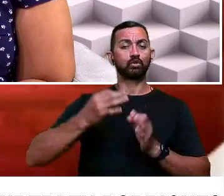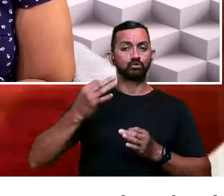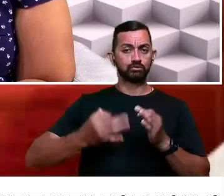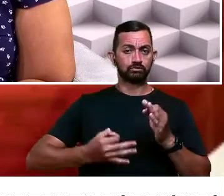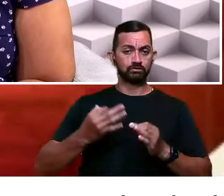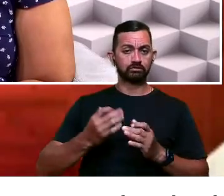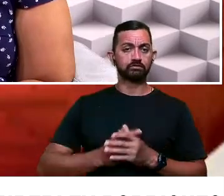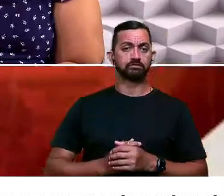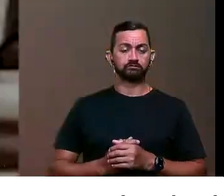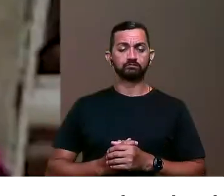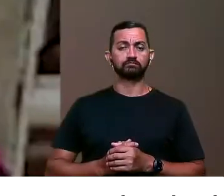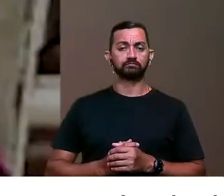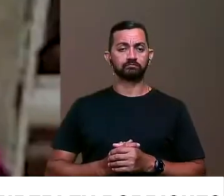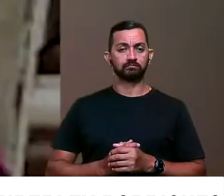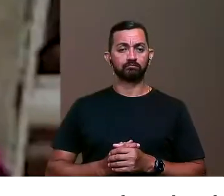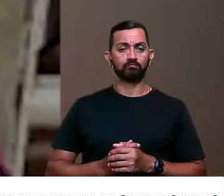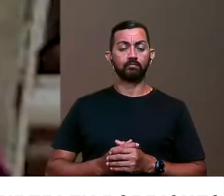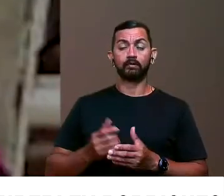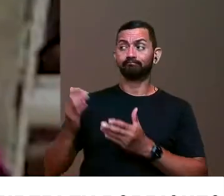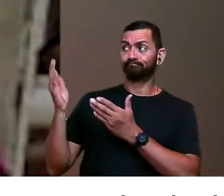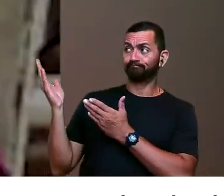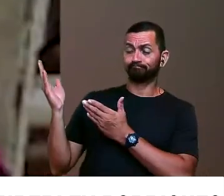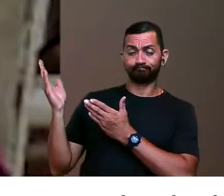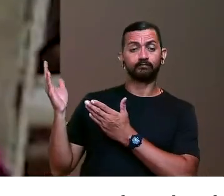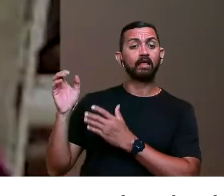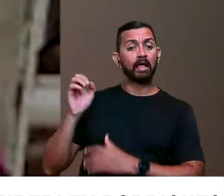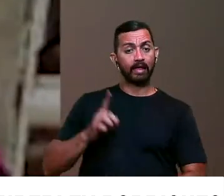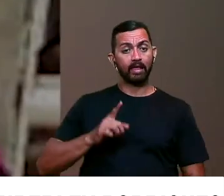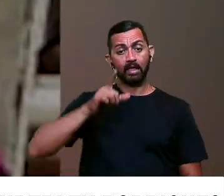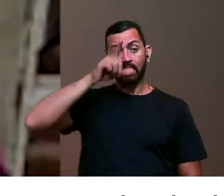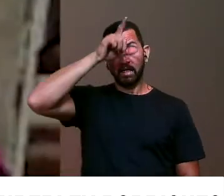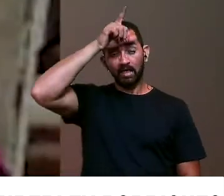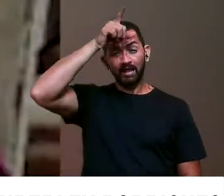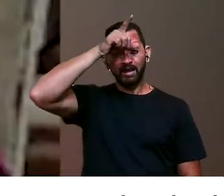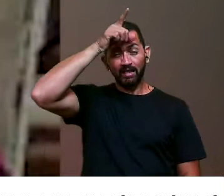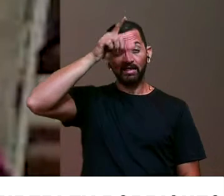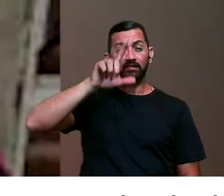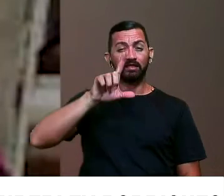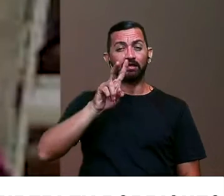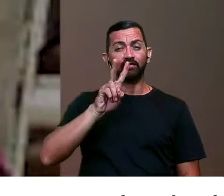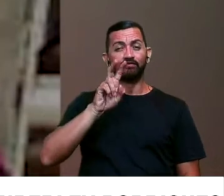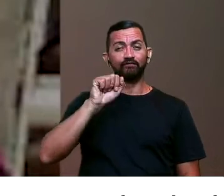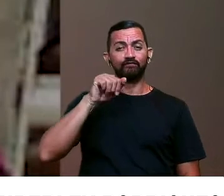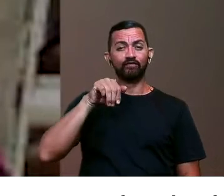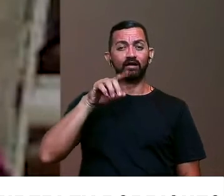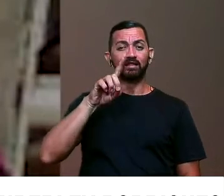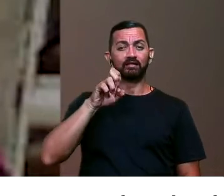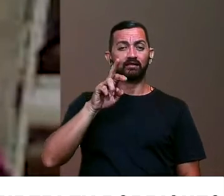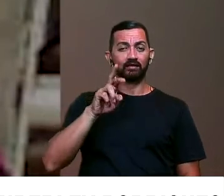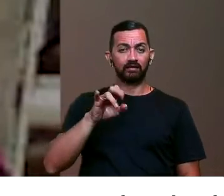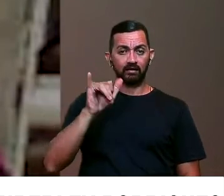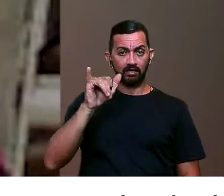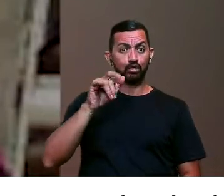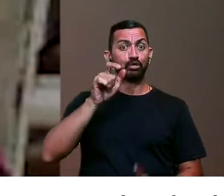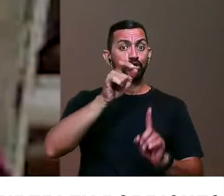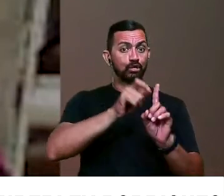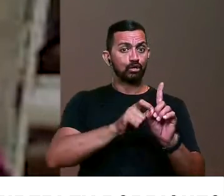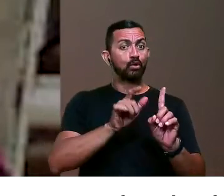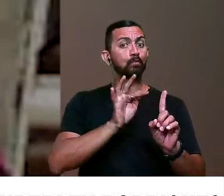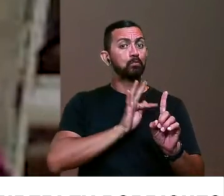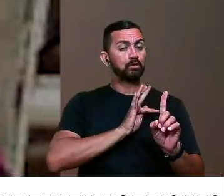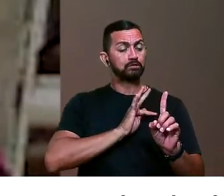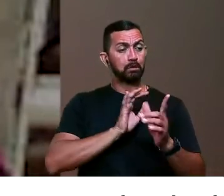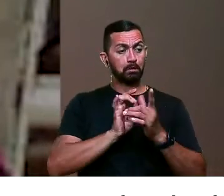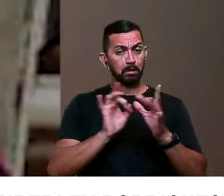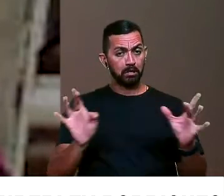do Vanderlei Rodrigues, a gente vai colocar na tela também para você, até para que você possa relembrar esse caso. Então, o policial